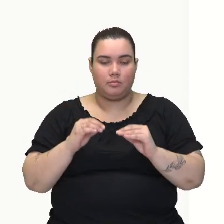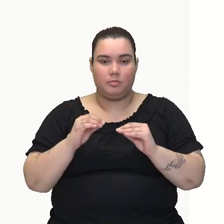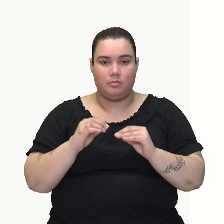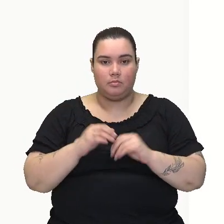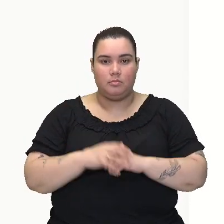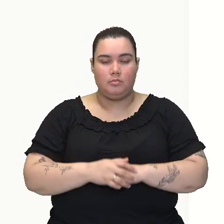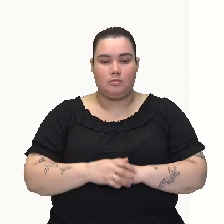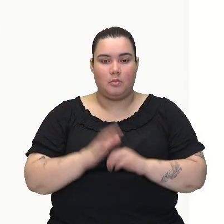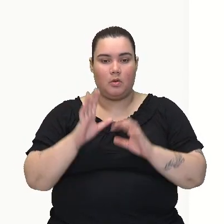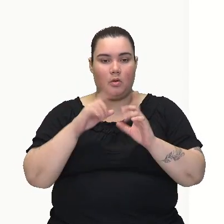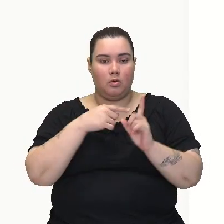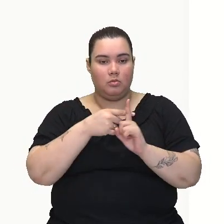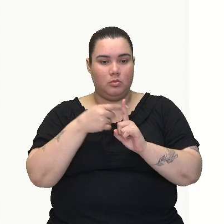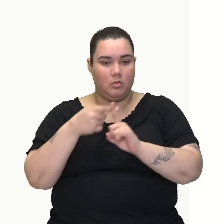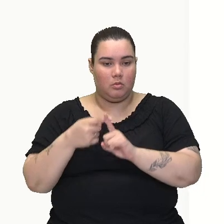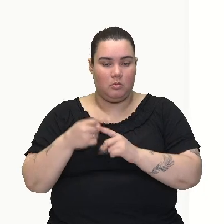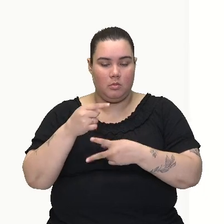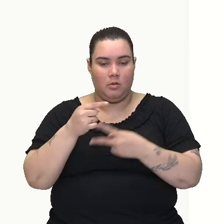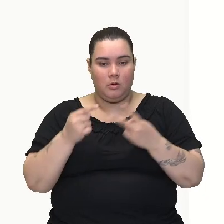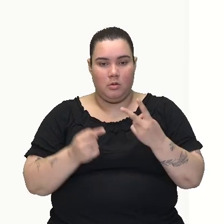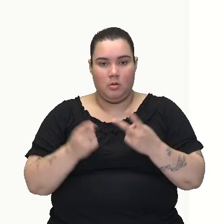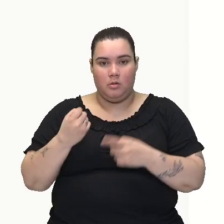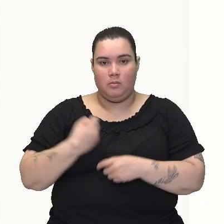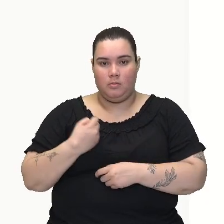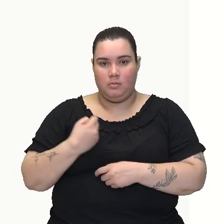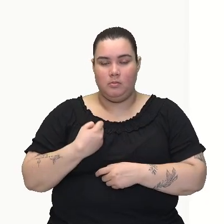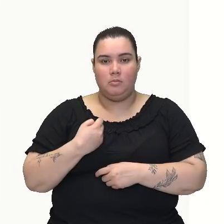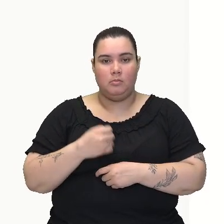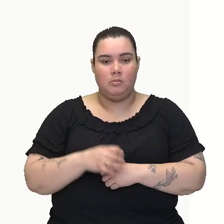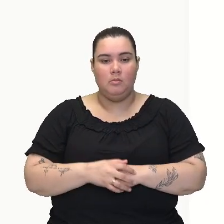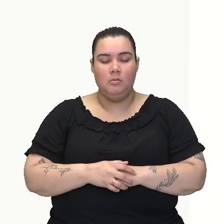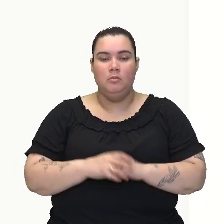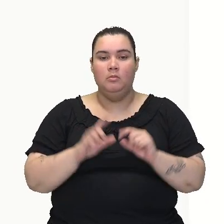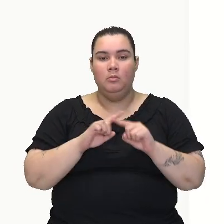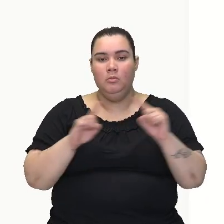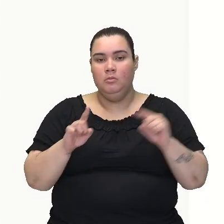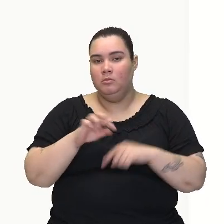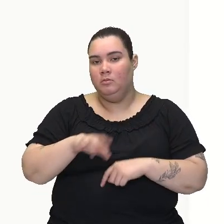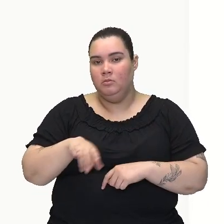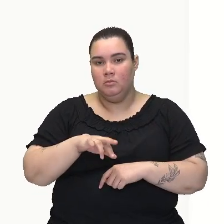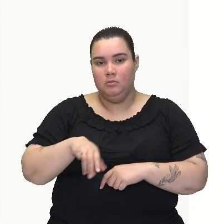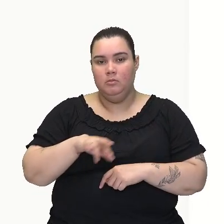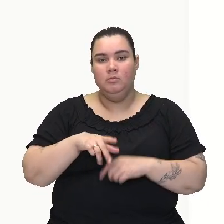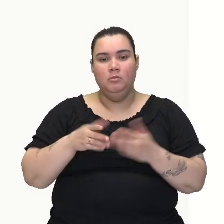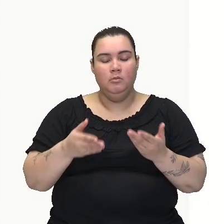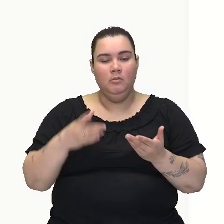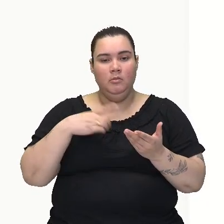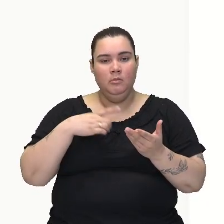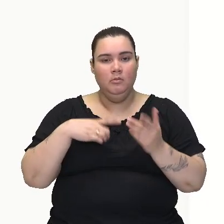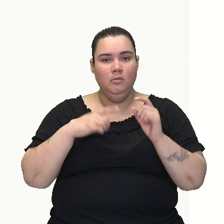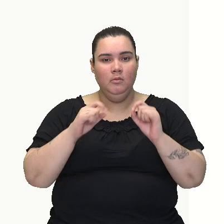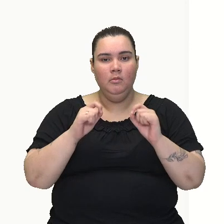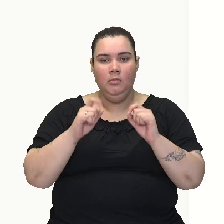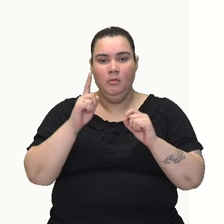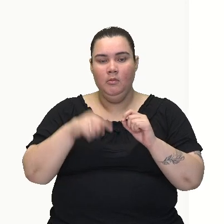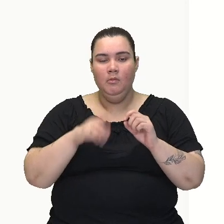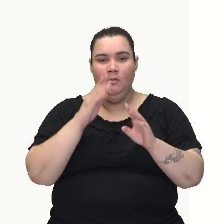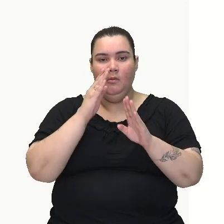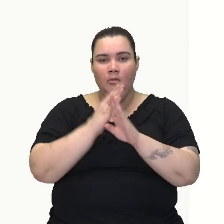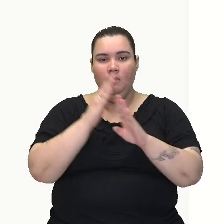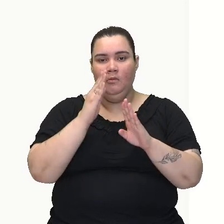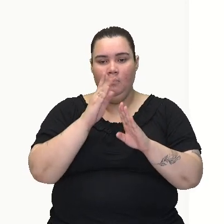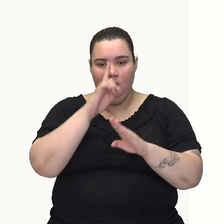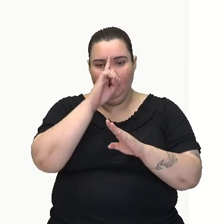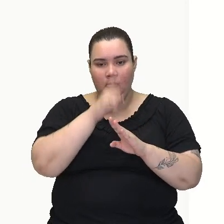né, somar os dois valores e a gente chegaria ali no resultado. Mas não é o caso, nós temos aí uma indeterminação,